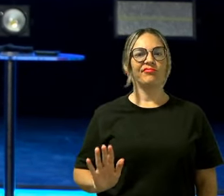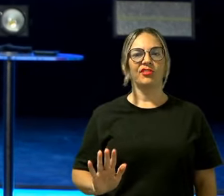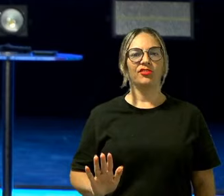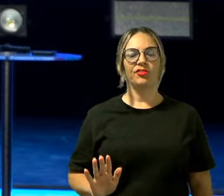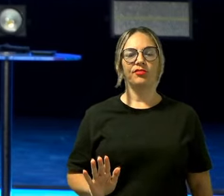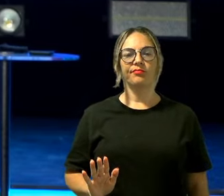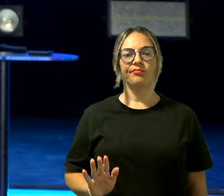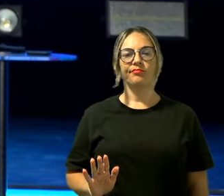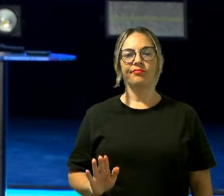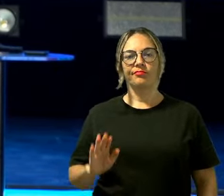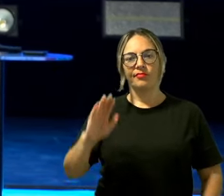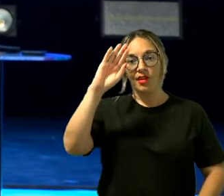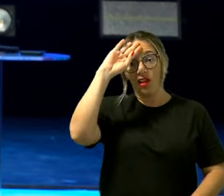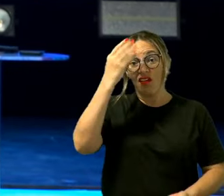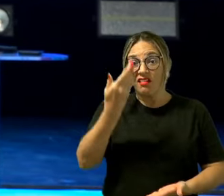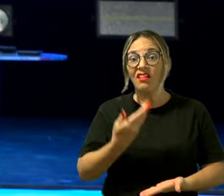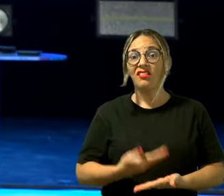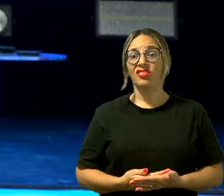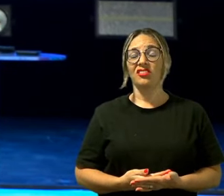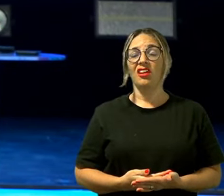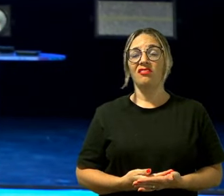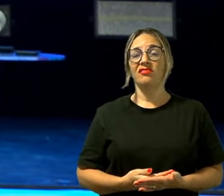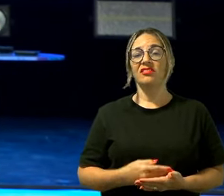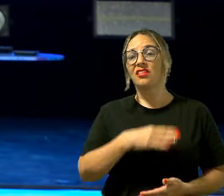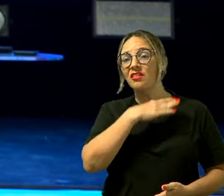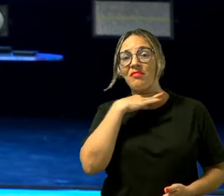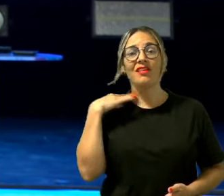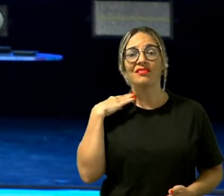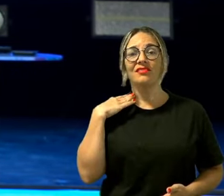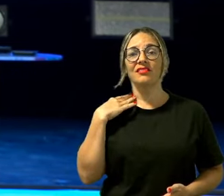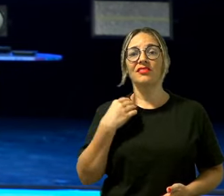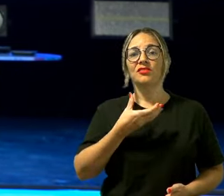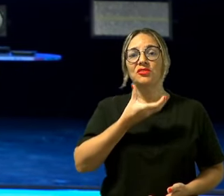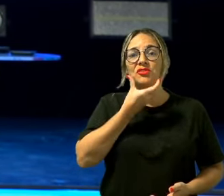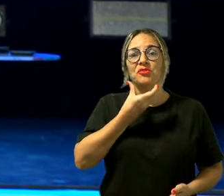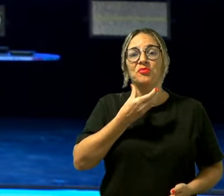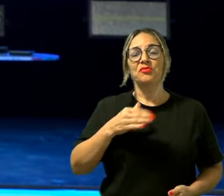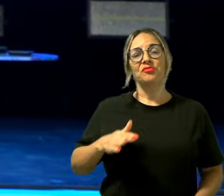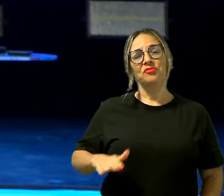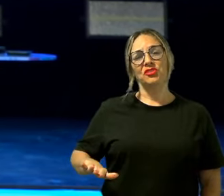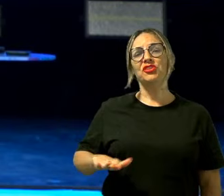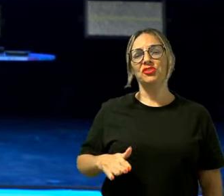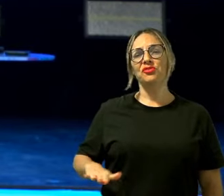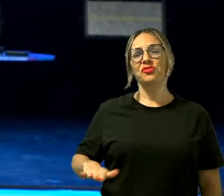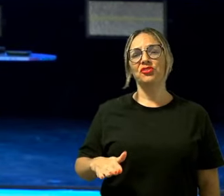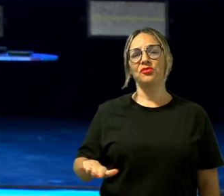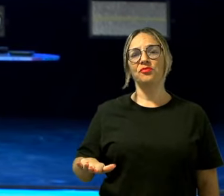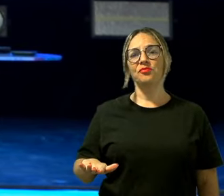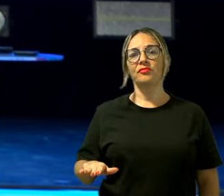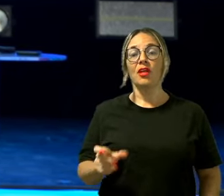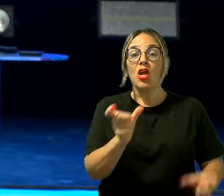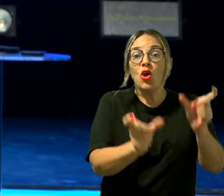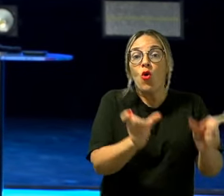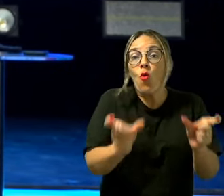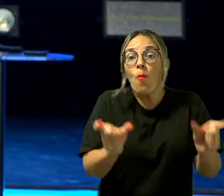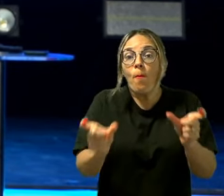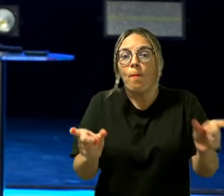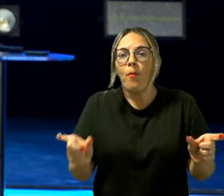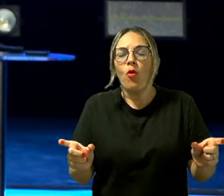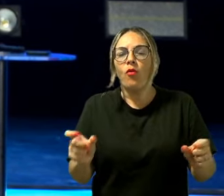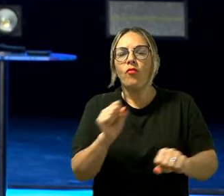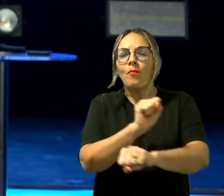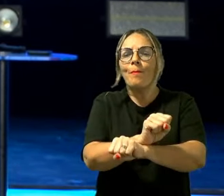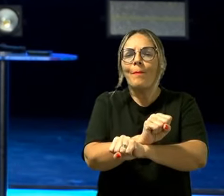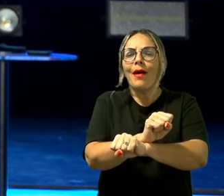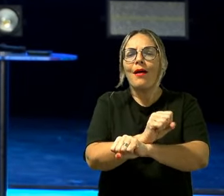ele acreditava que matando os meninos faria o povo parar de crescer. Mas o que Faraó não sabia é